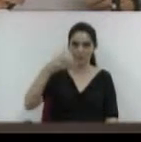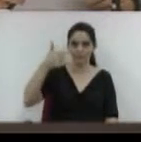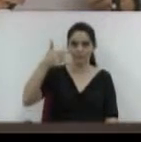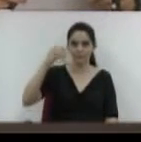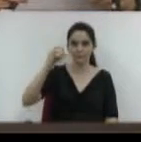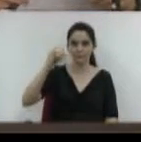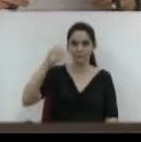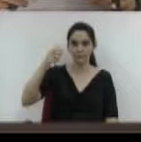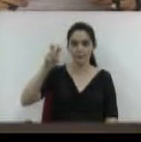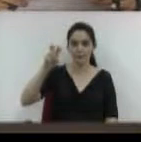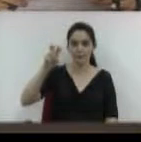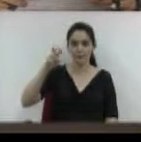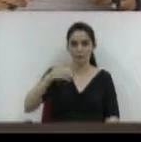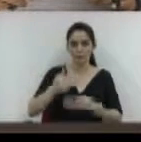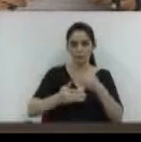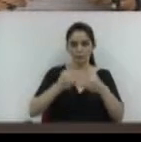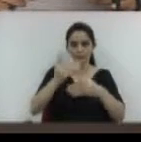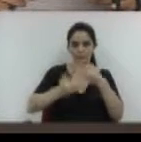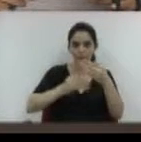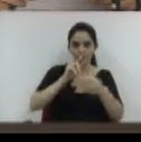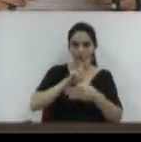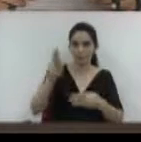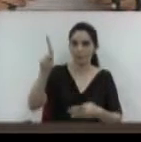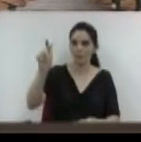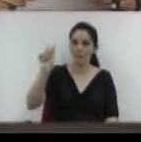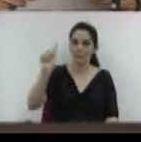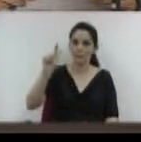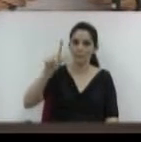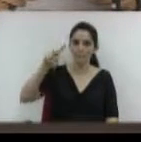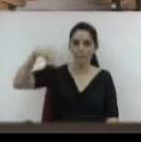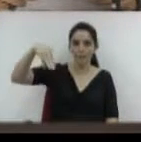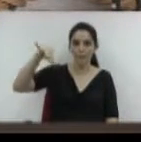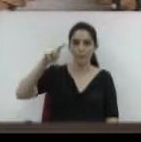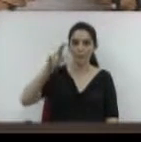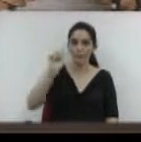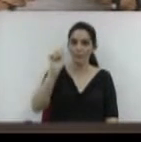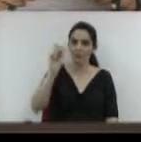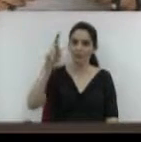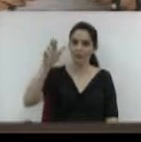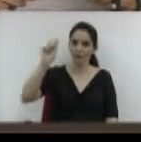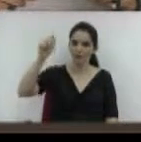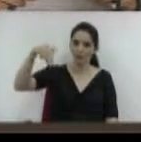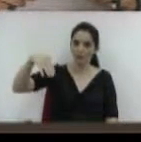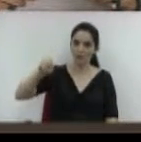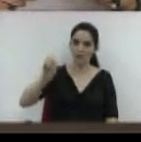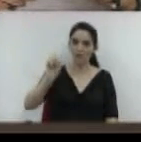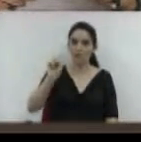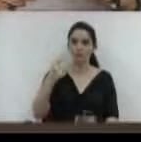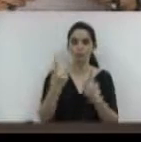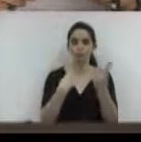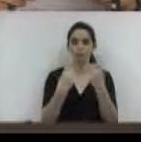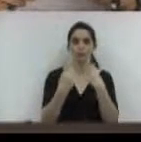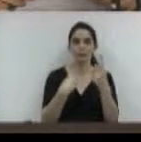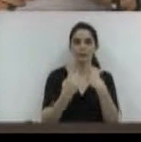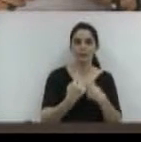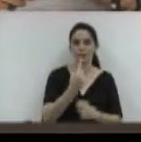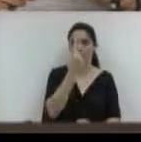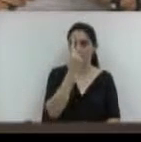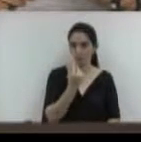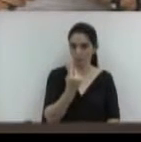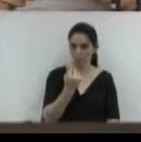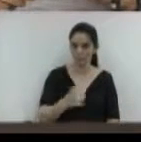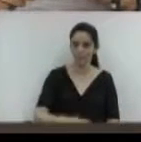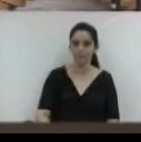205/2015. Perpetua o nome de Palmira Loureiro Ramos, Avenida 1/AB,